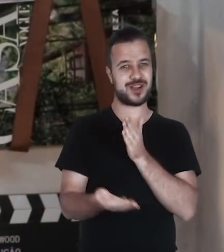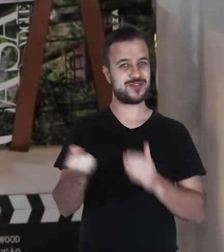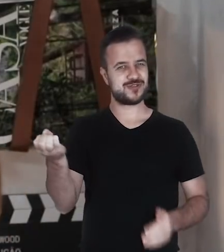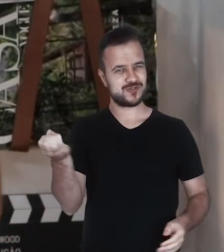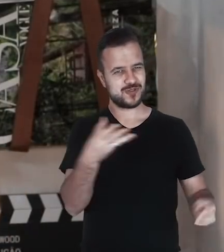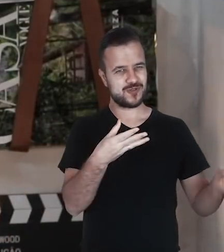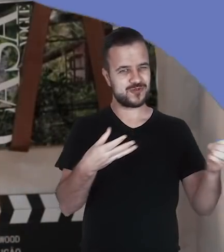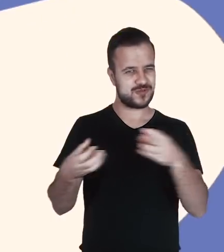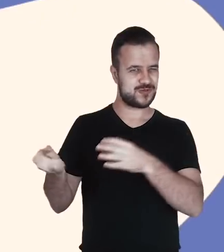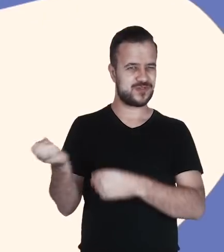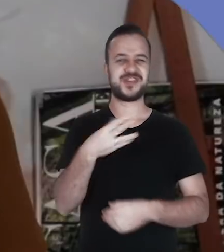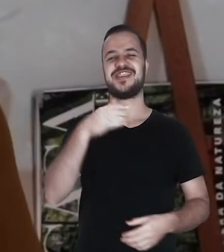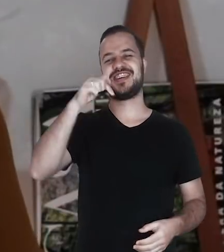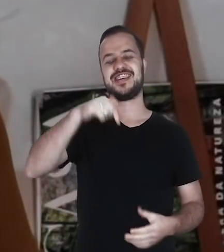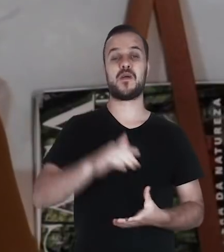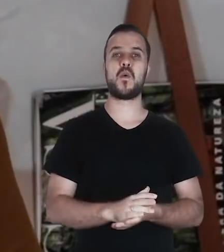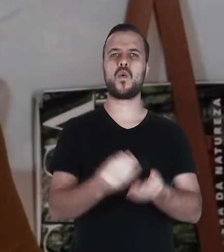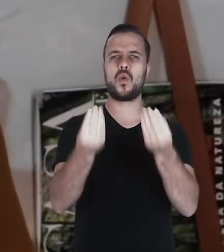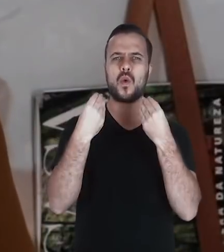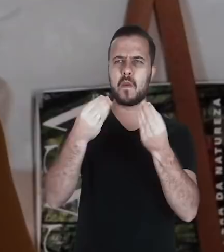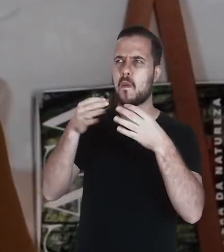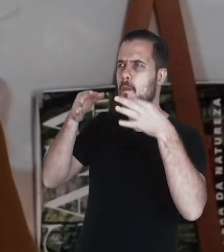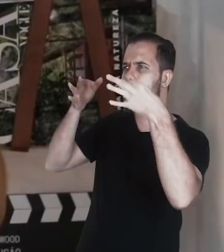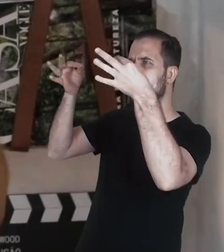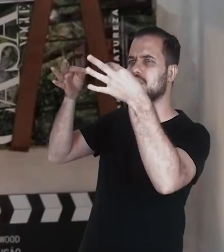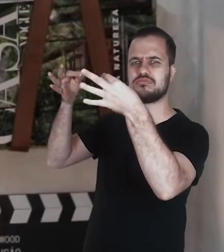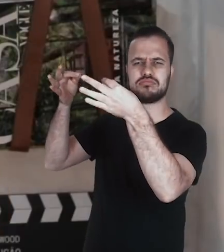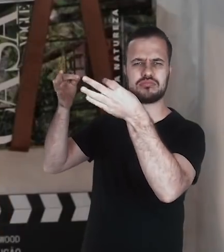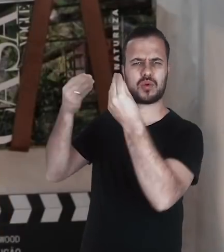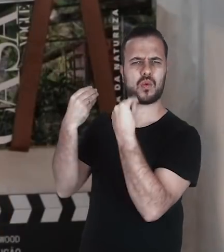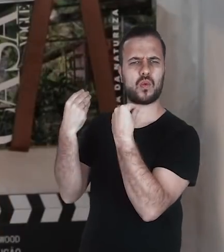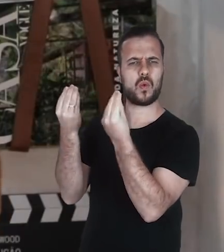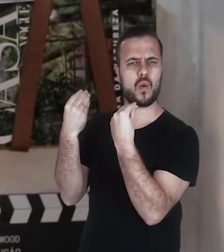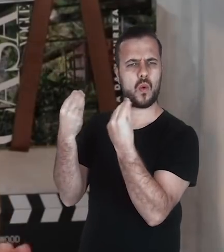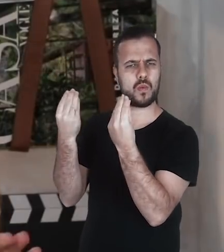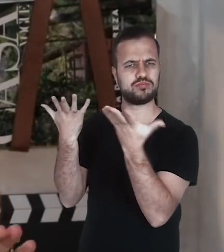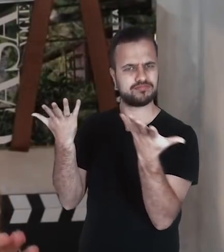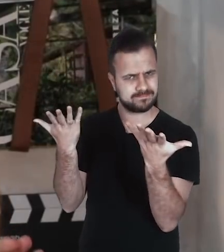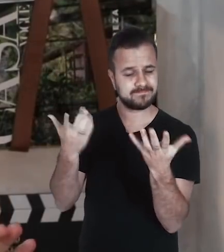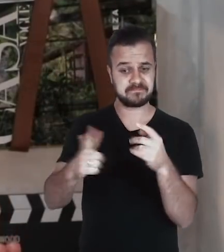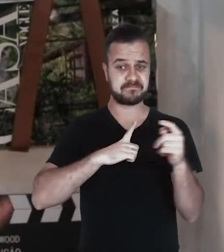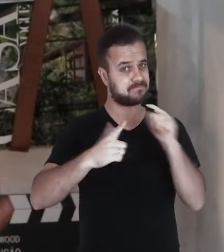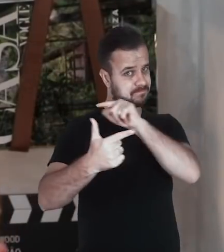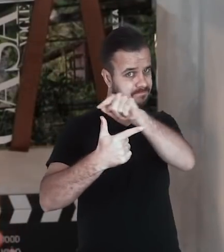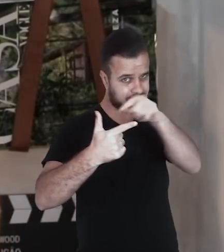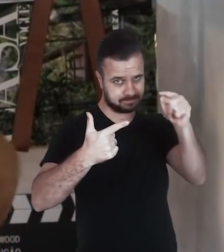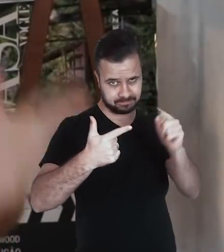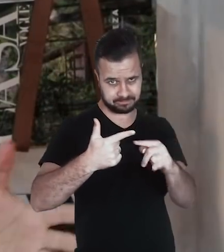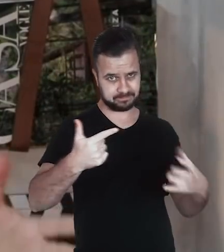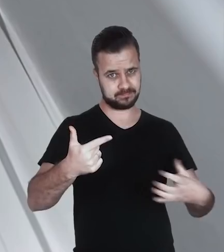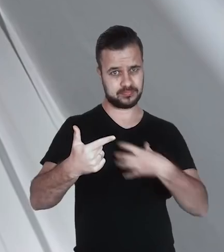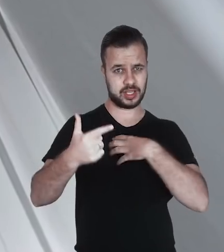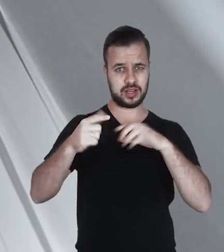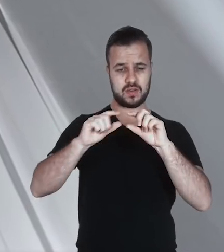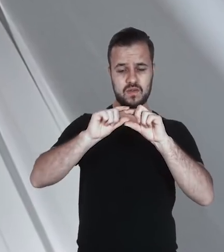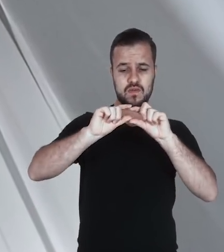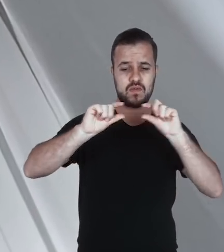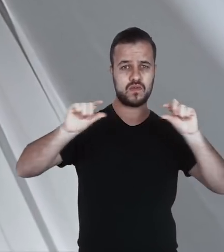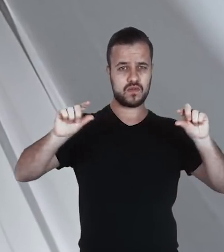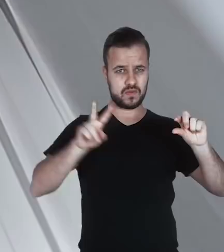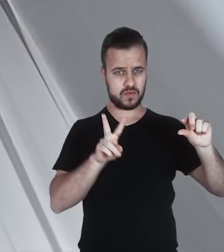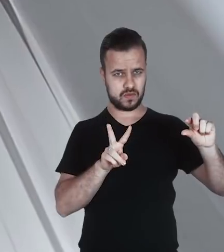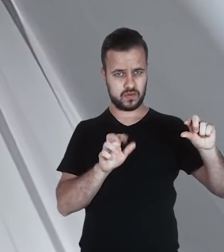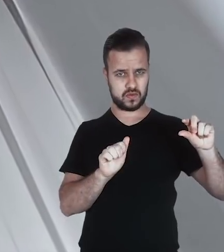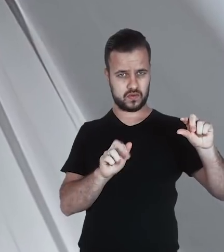novidades que passam por aqui. Como fixar as cortinas? Existem duas maneiras básicas de fixação de cortinas: varões ou então